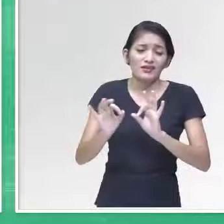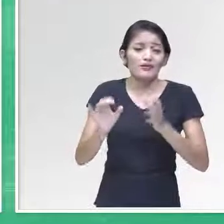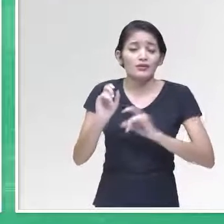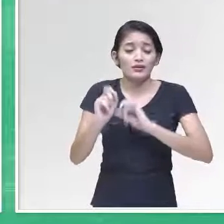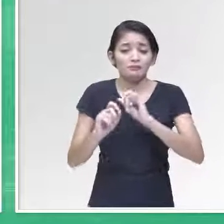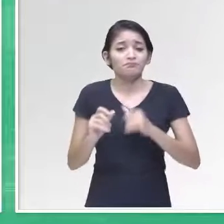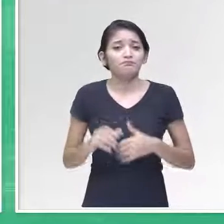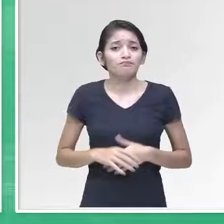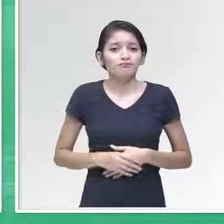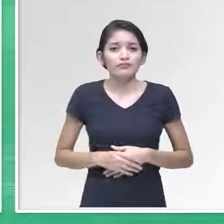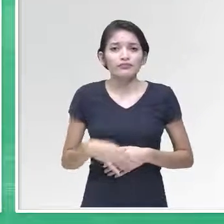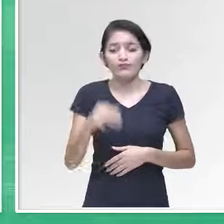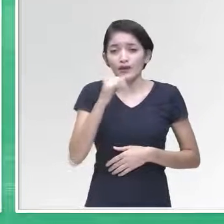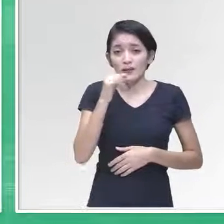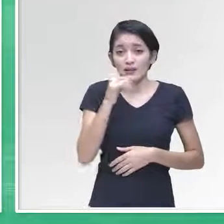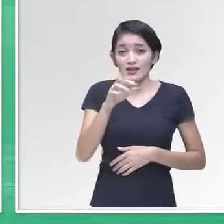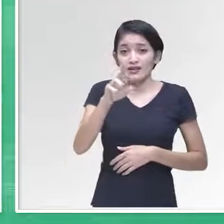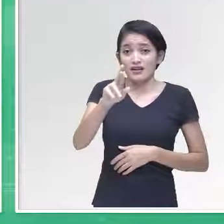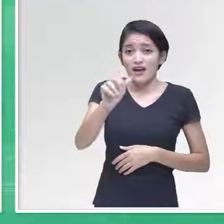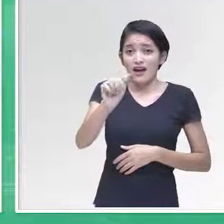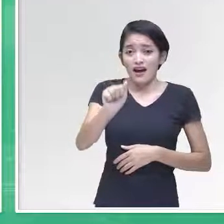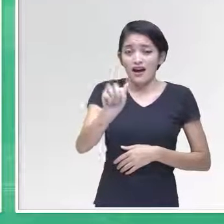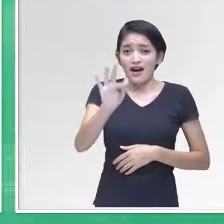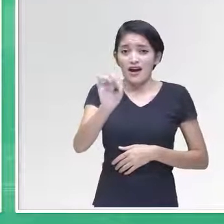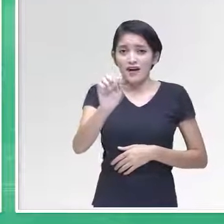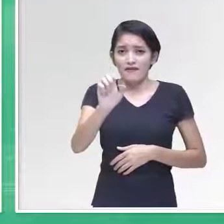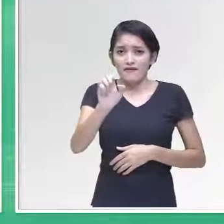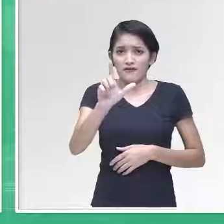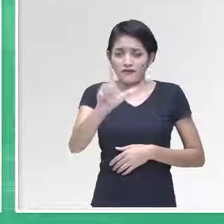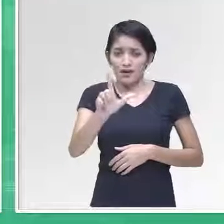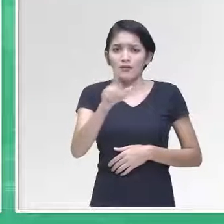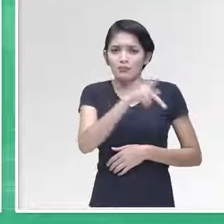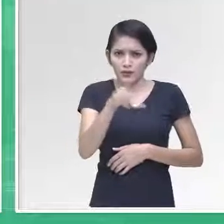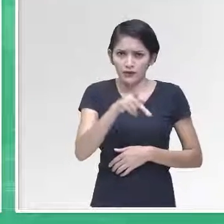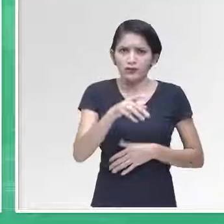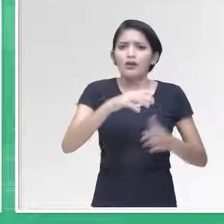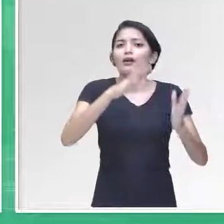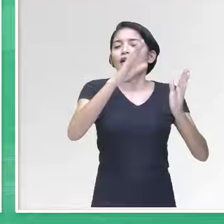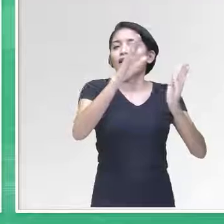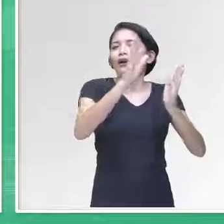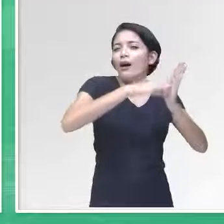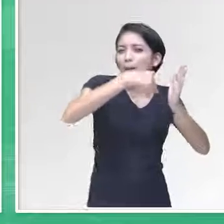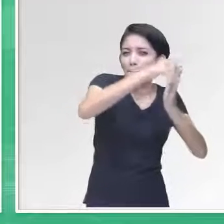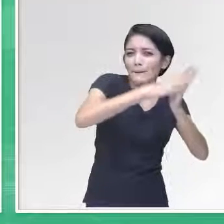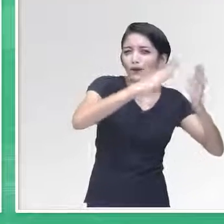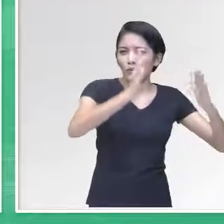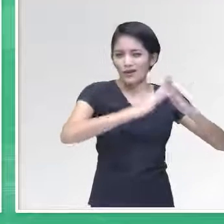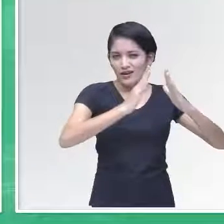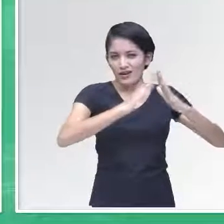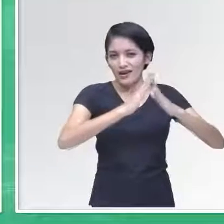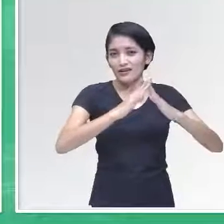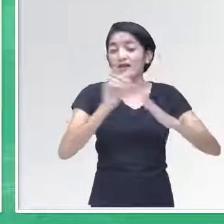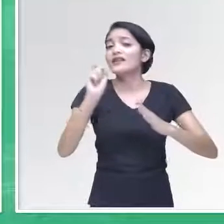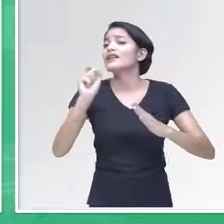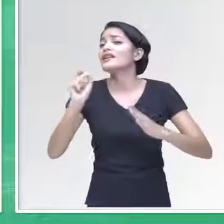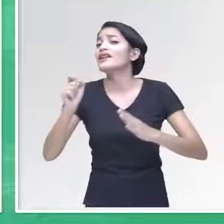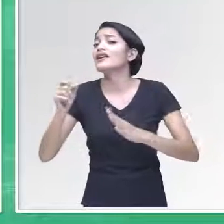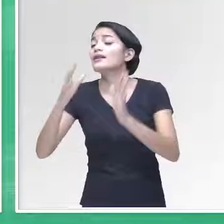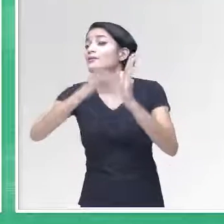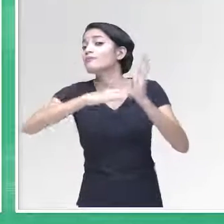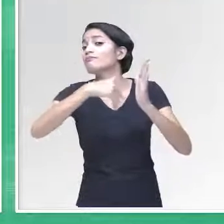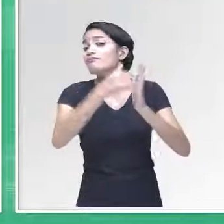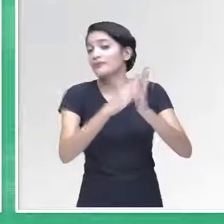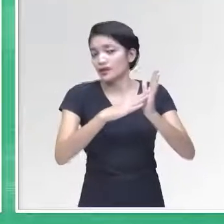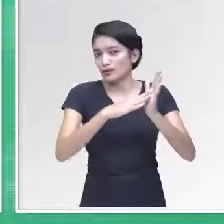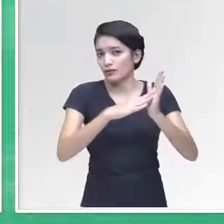coisa. Rafael pintou a casa. O teacher Rafael pintou a casa. Papo, né? Quem é que foi pintada?